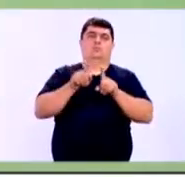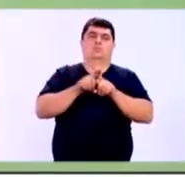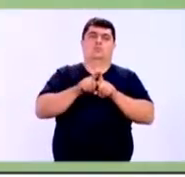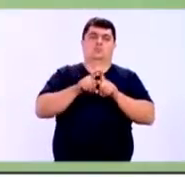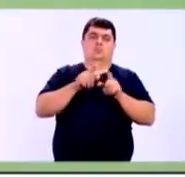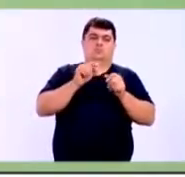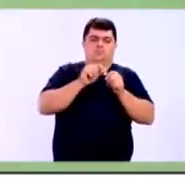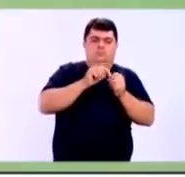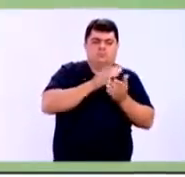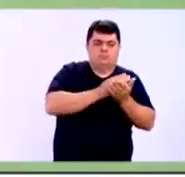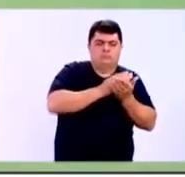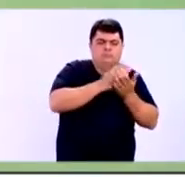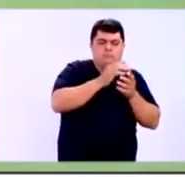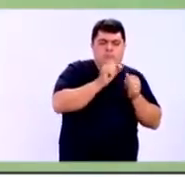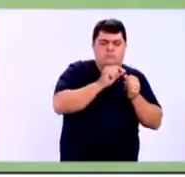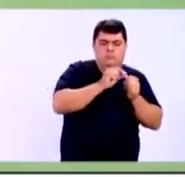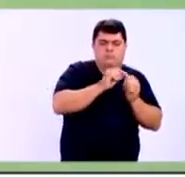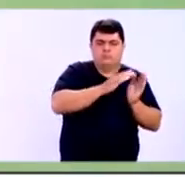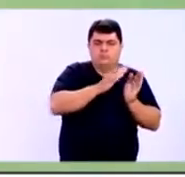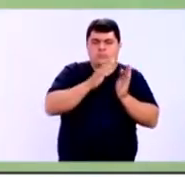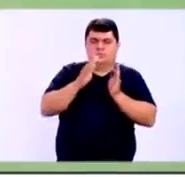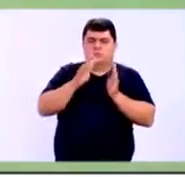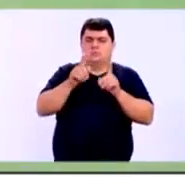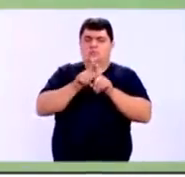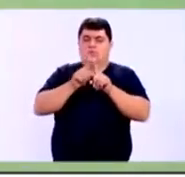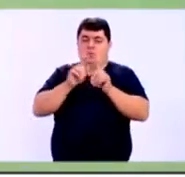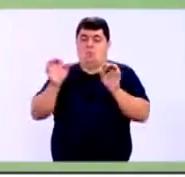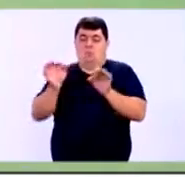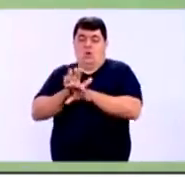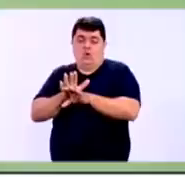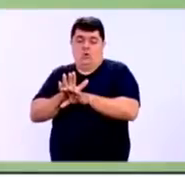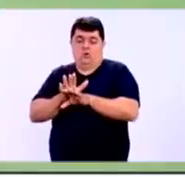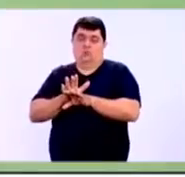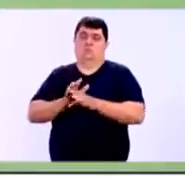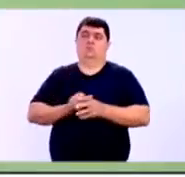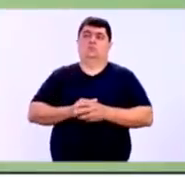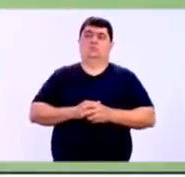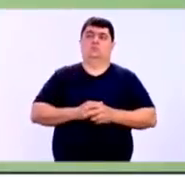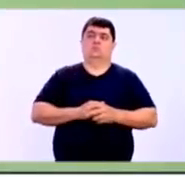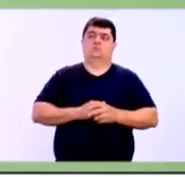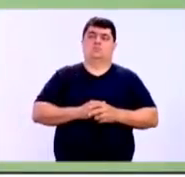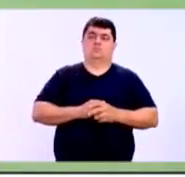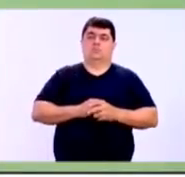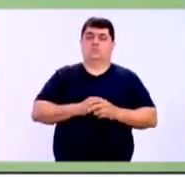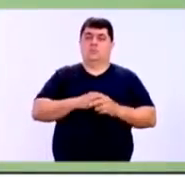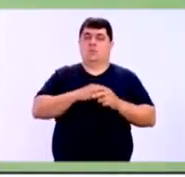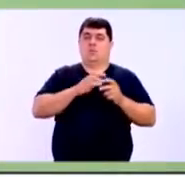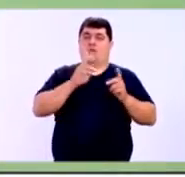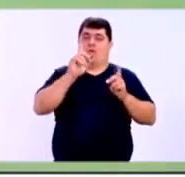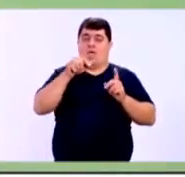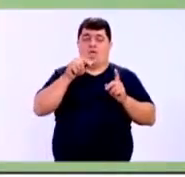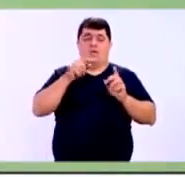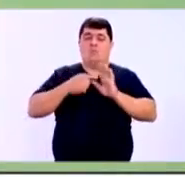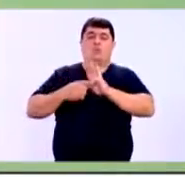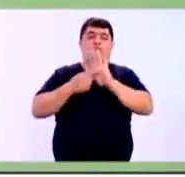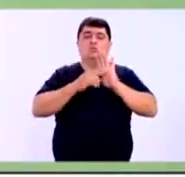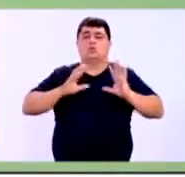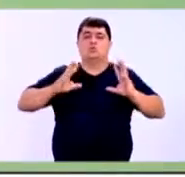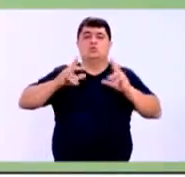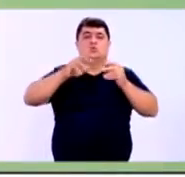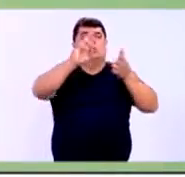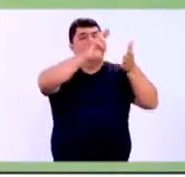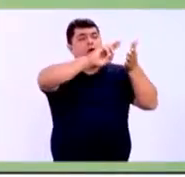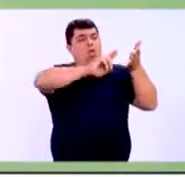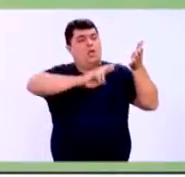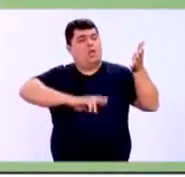de elaboração, estoques efetivamente acabados. Inventário é demonstrar a relação de